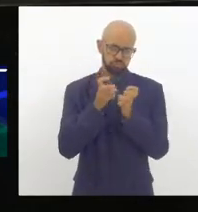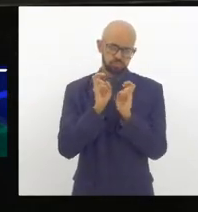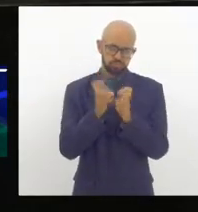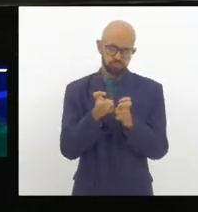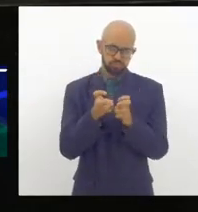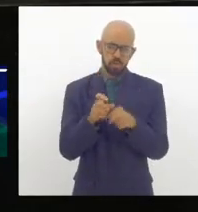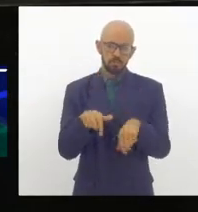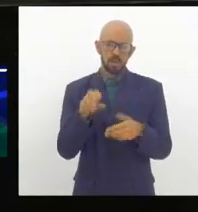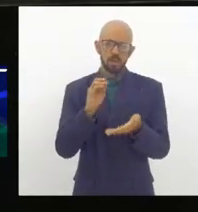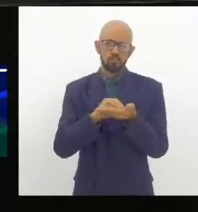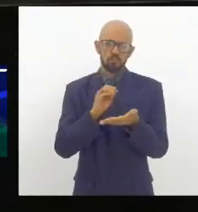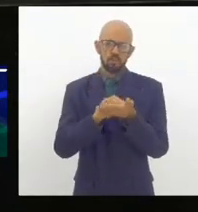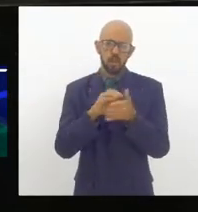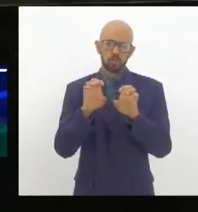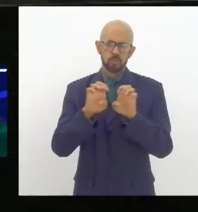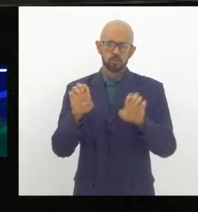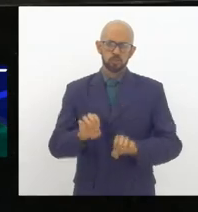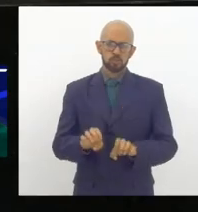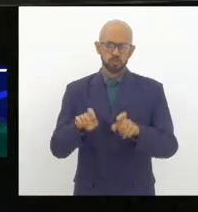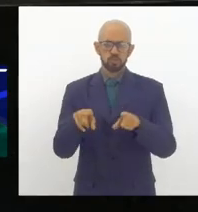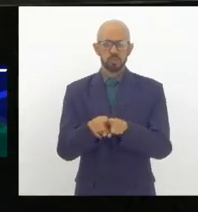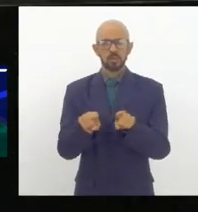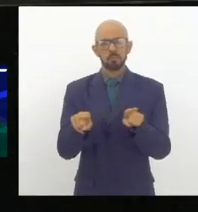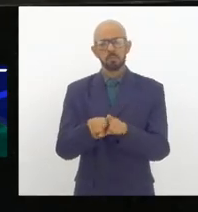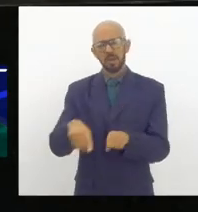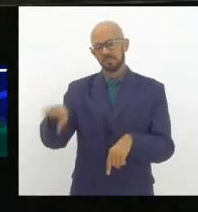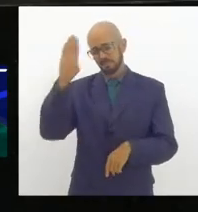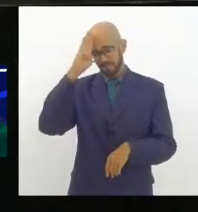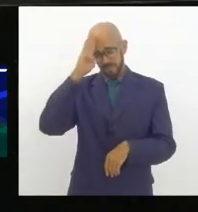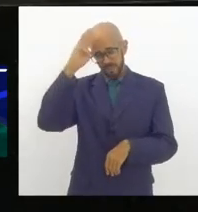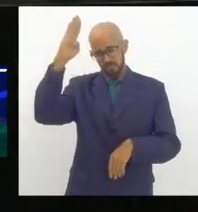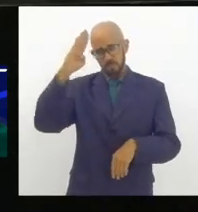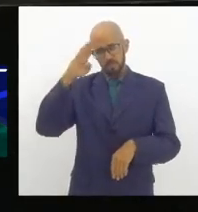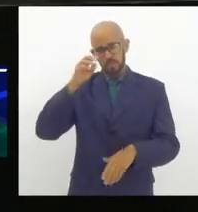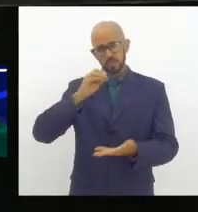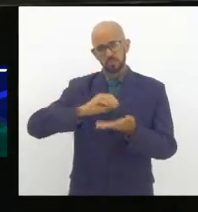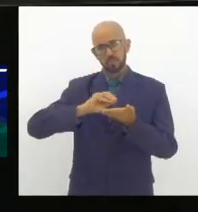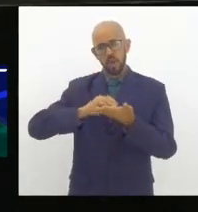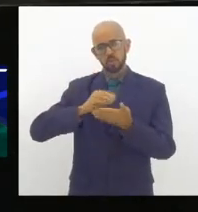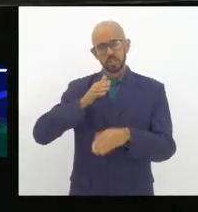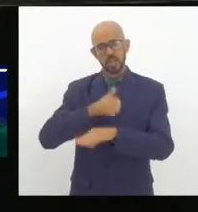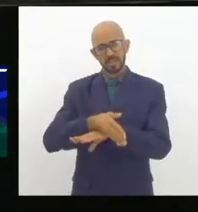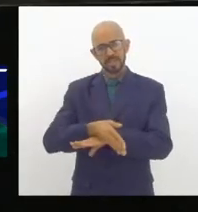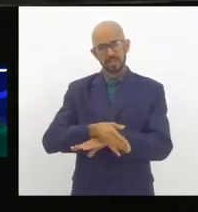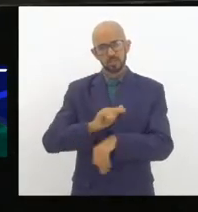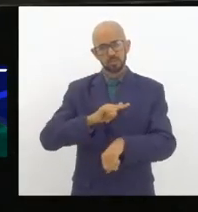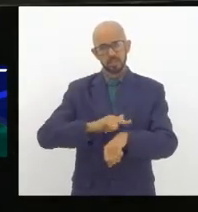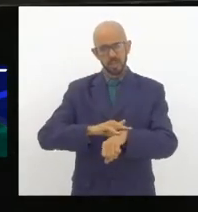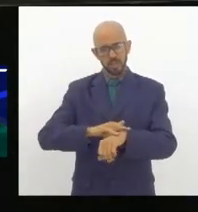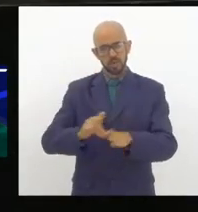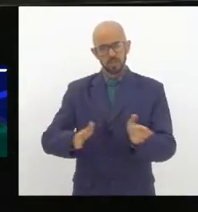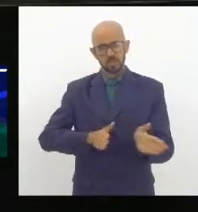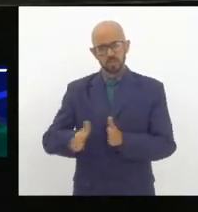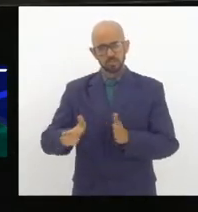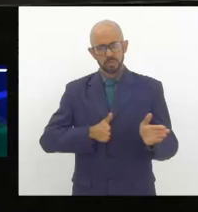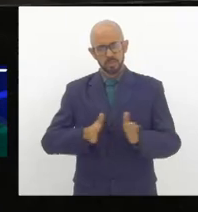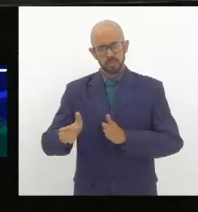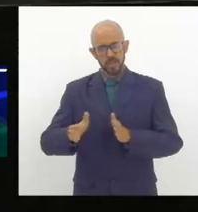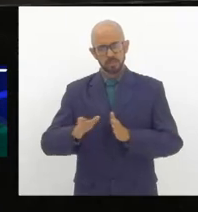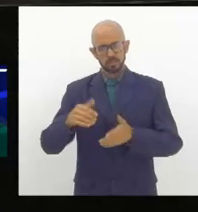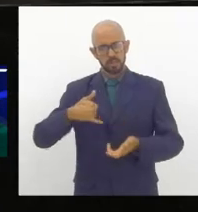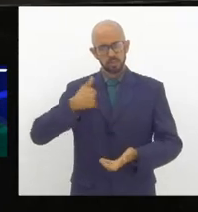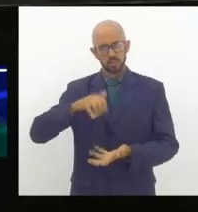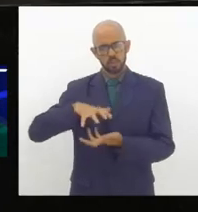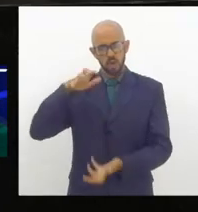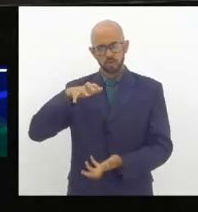pela falta de estrutura e principalmente sem acesso ao banheiro acessibilidade para os idosos e poder se